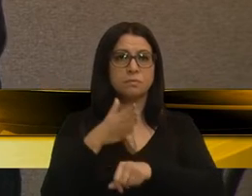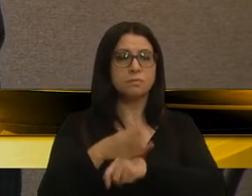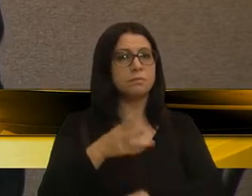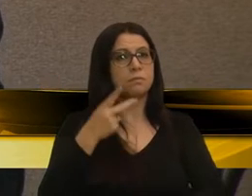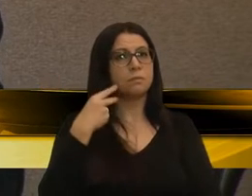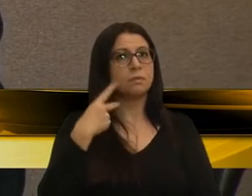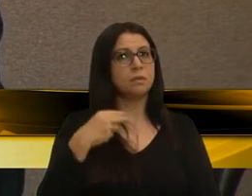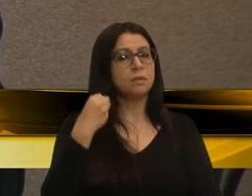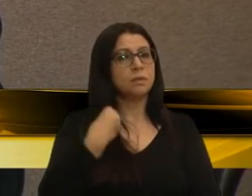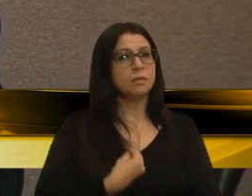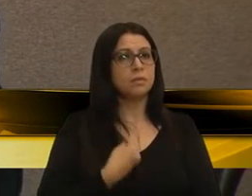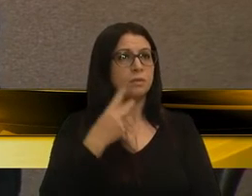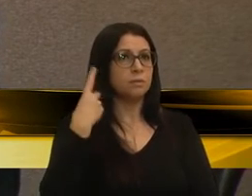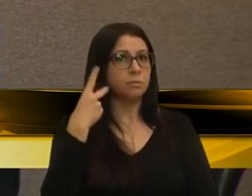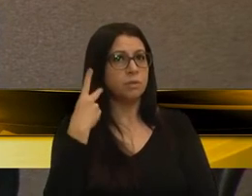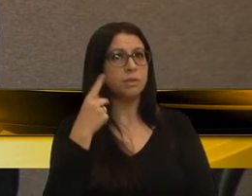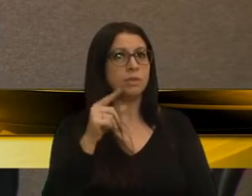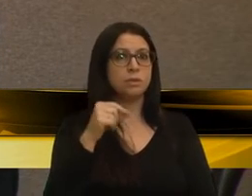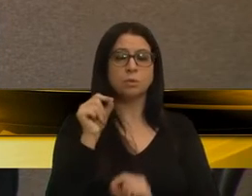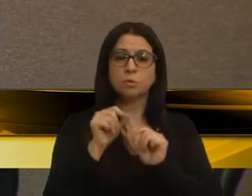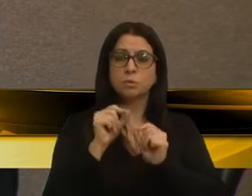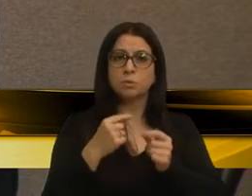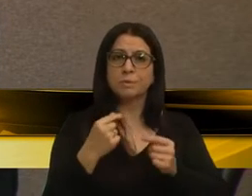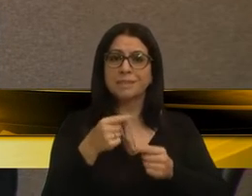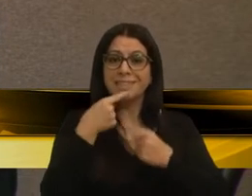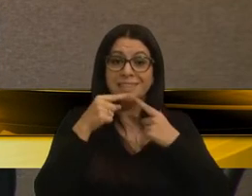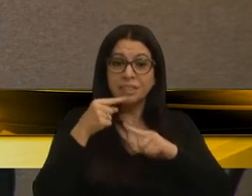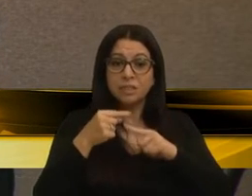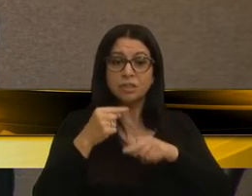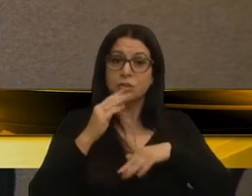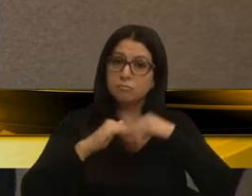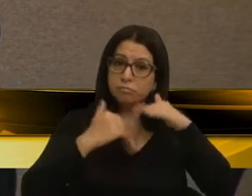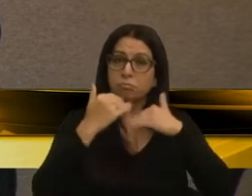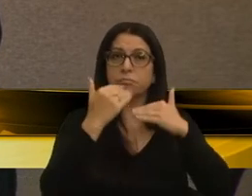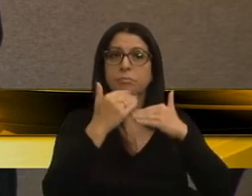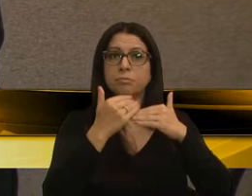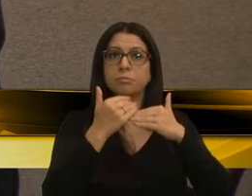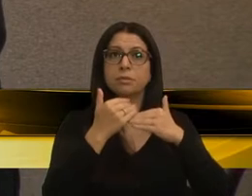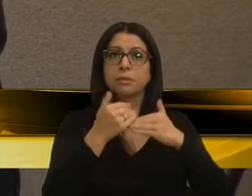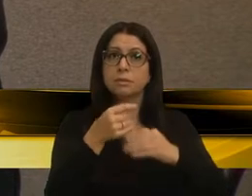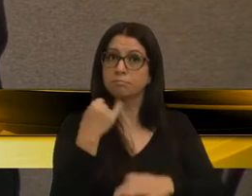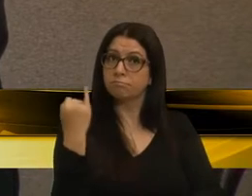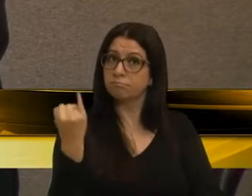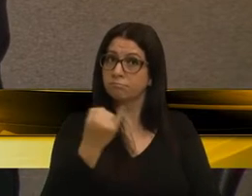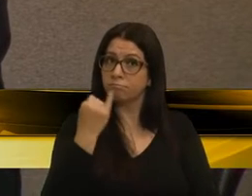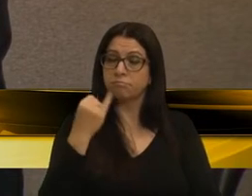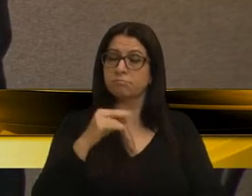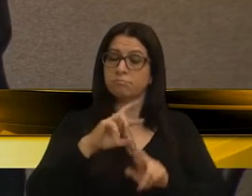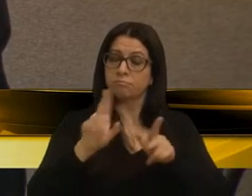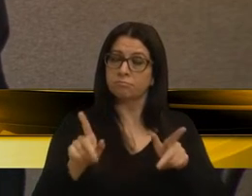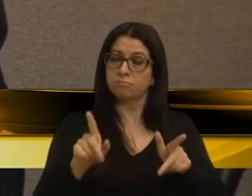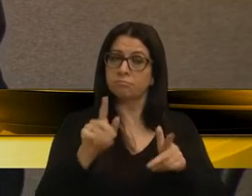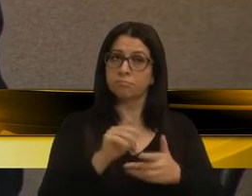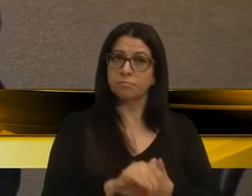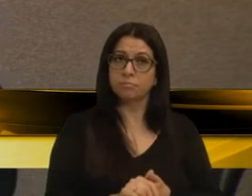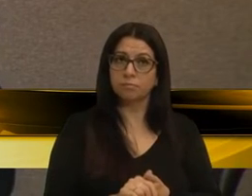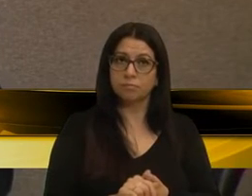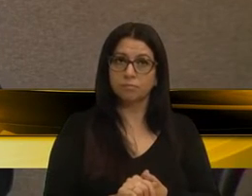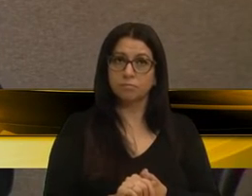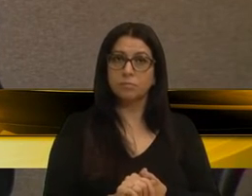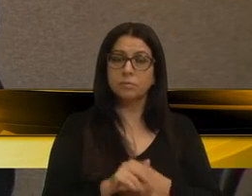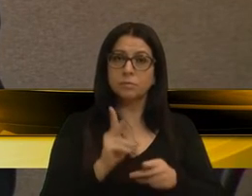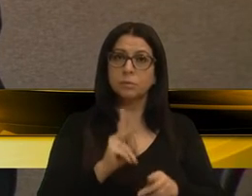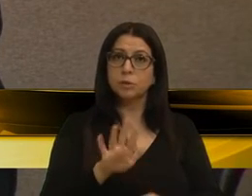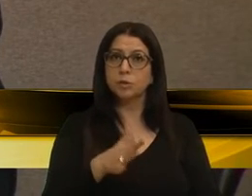política, com observações e críticas construtivas pertinentes, diferente daqueles que